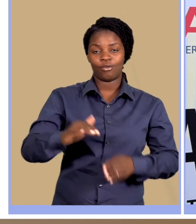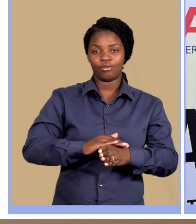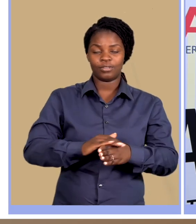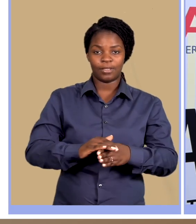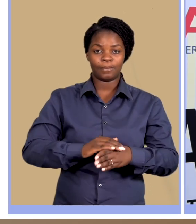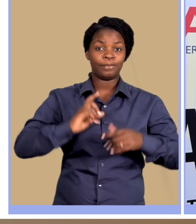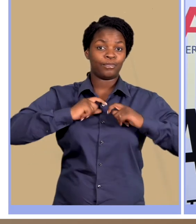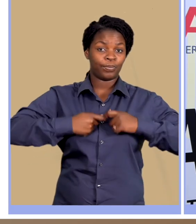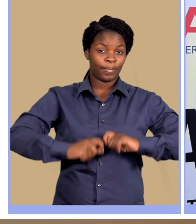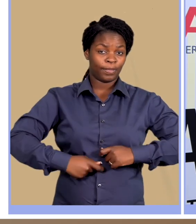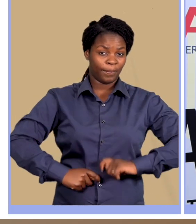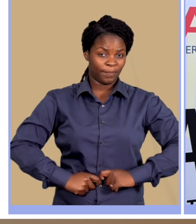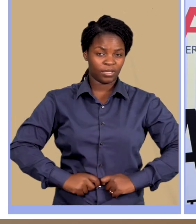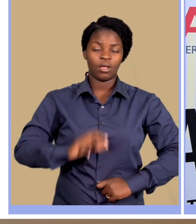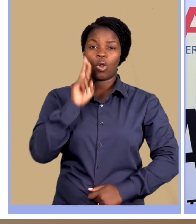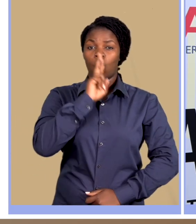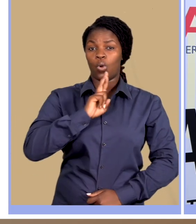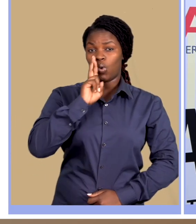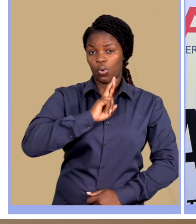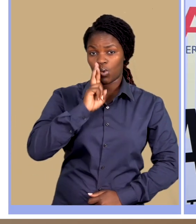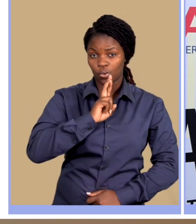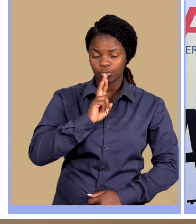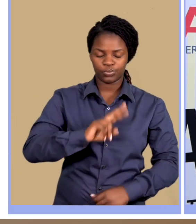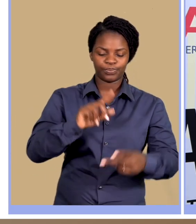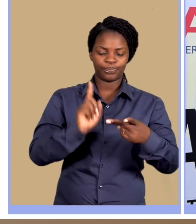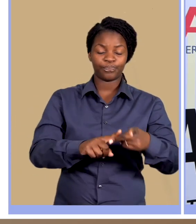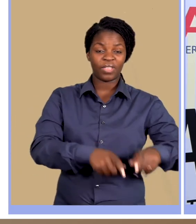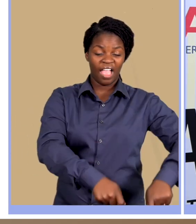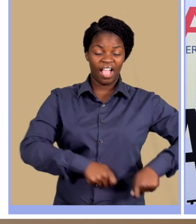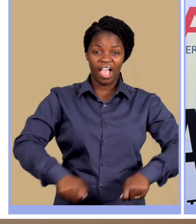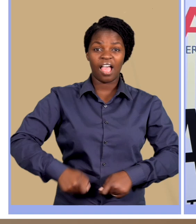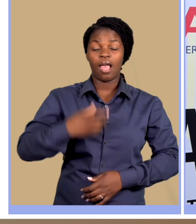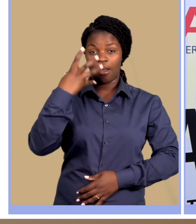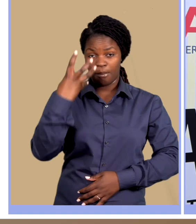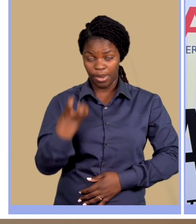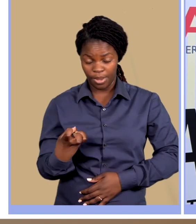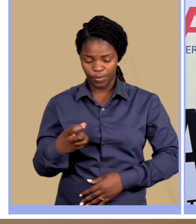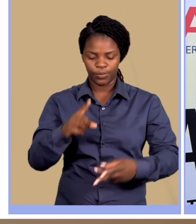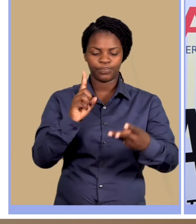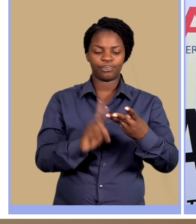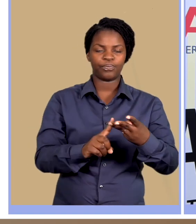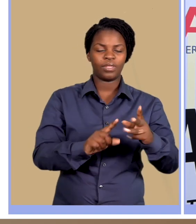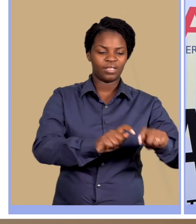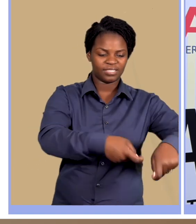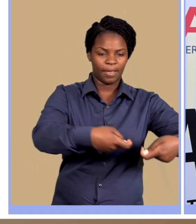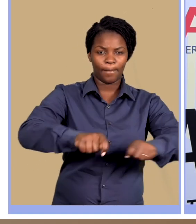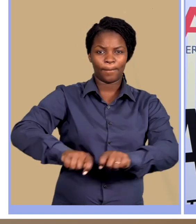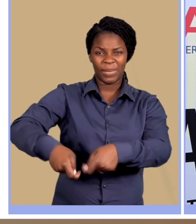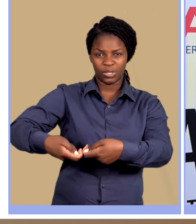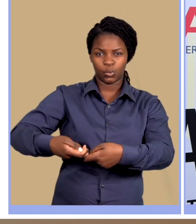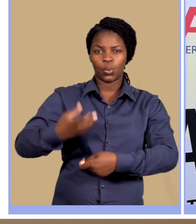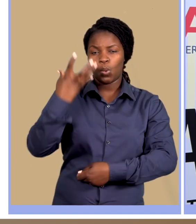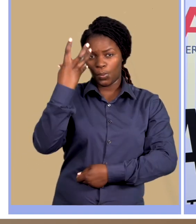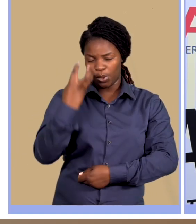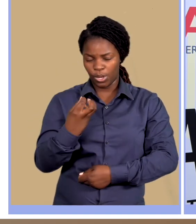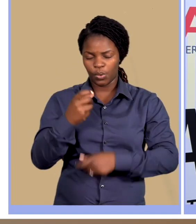Tenho uma camisa vinho, cor de vinho, assim que é, calça cor preta, sapatilhas ou